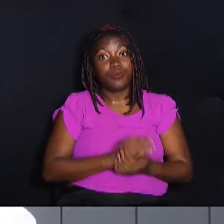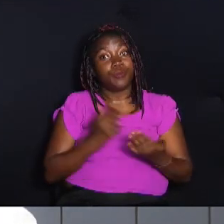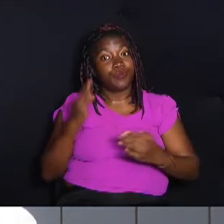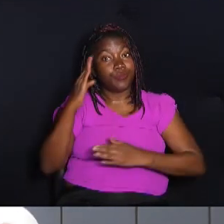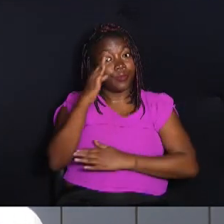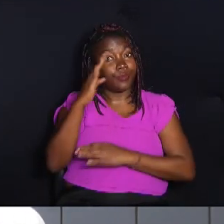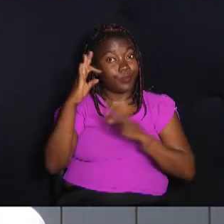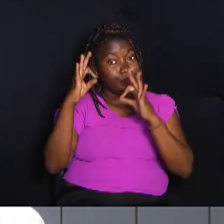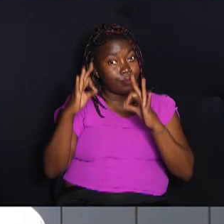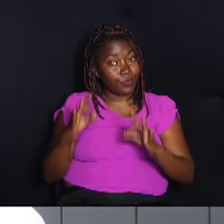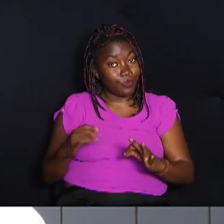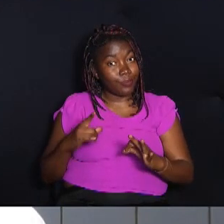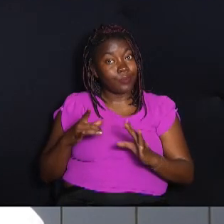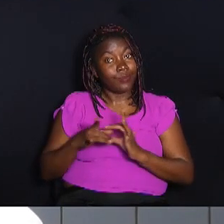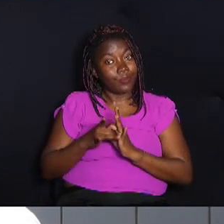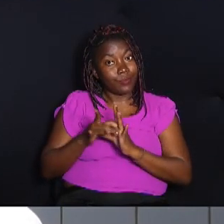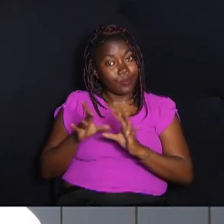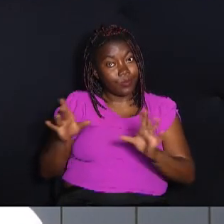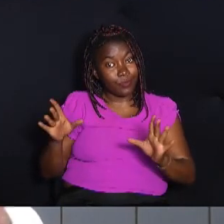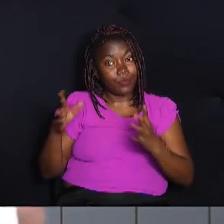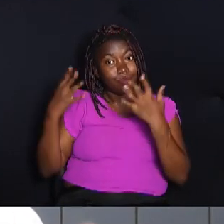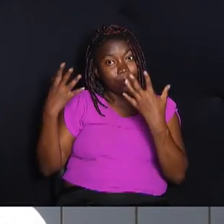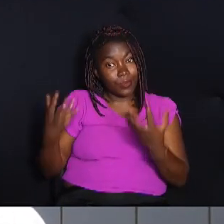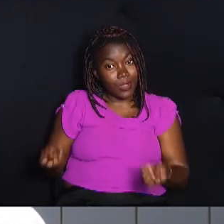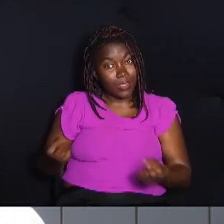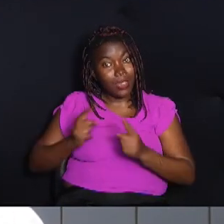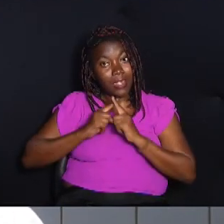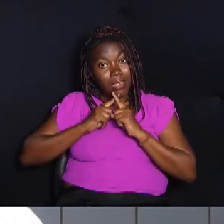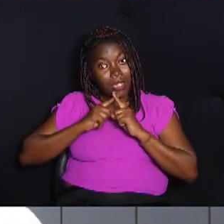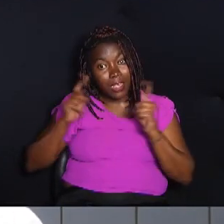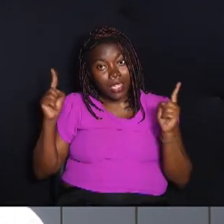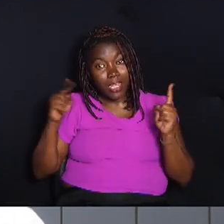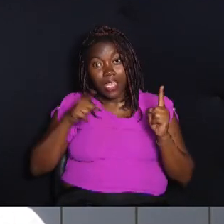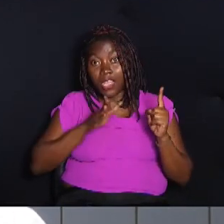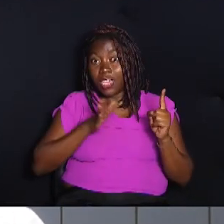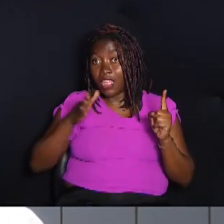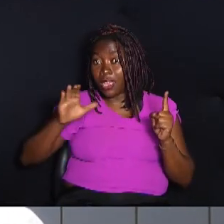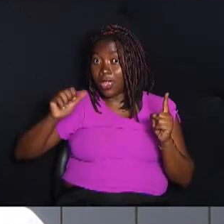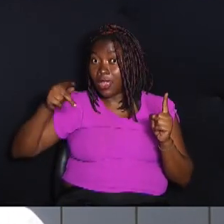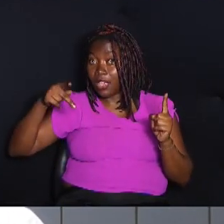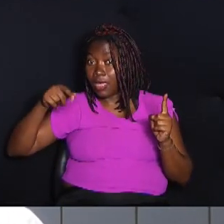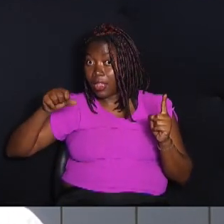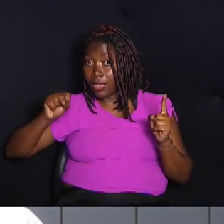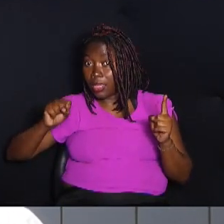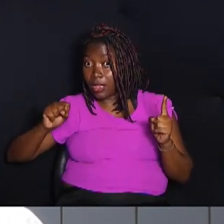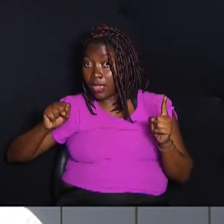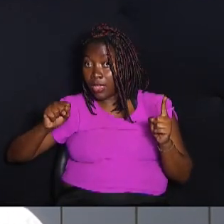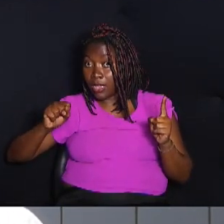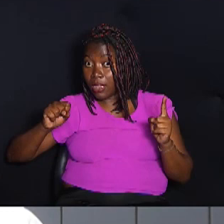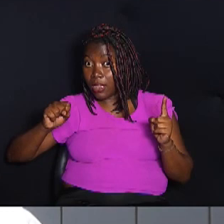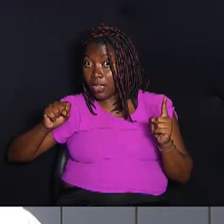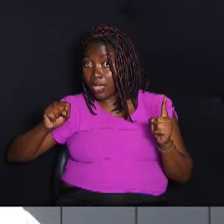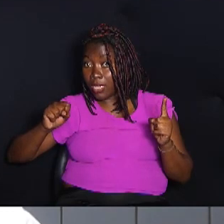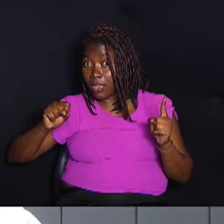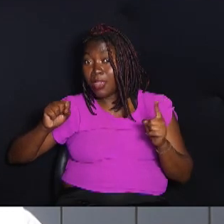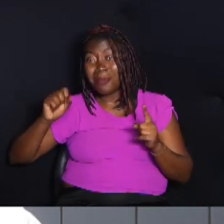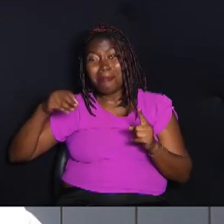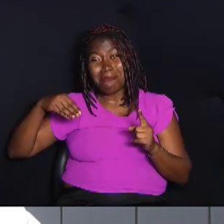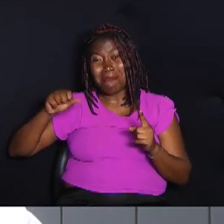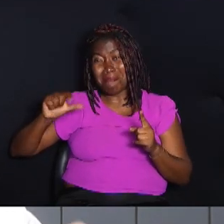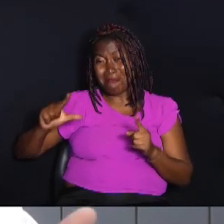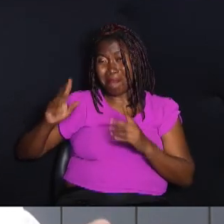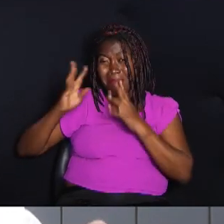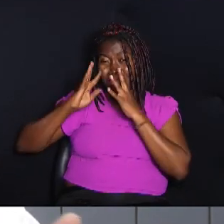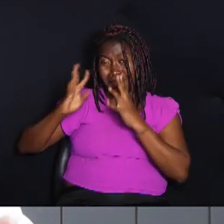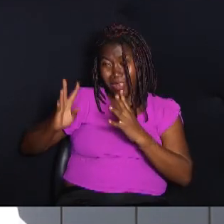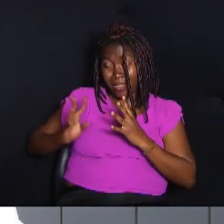certamente, nós estamos à disposição para receber as queixas, você que vai ao CAPS, né? foi mal atendido lá, procure